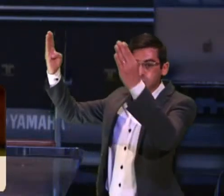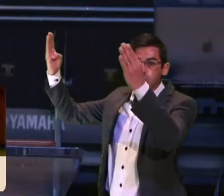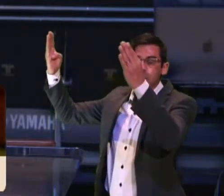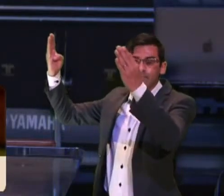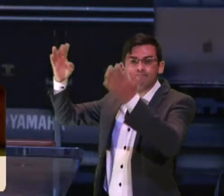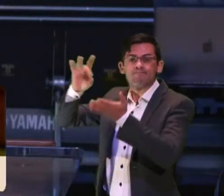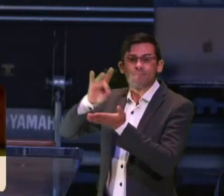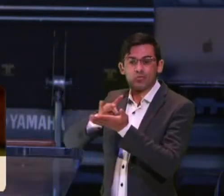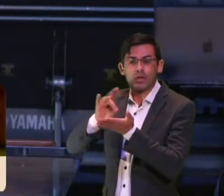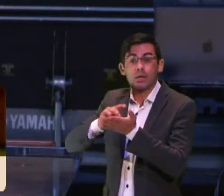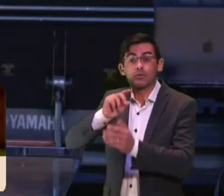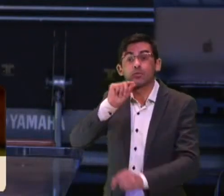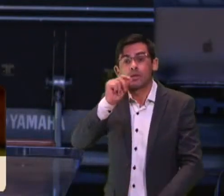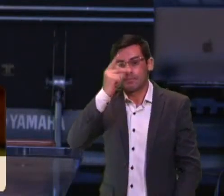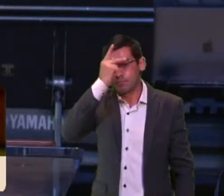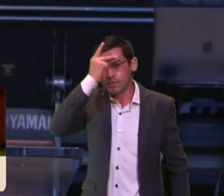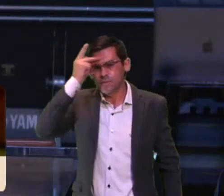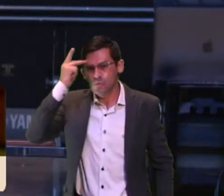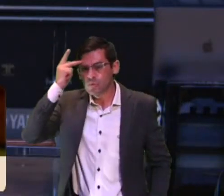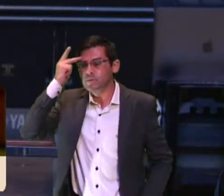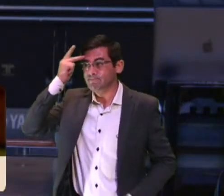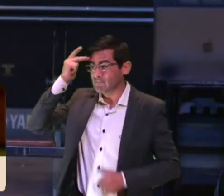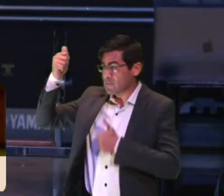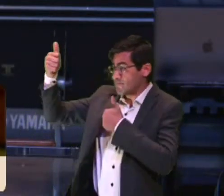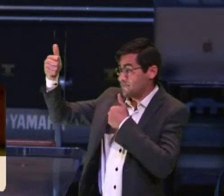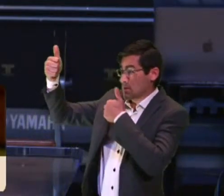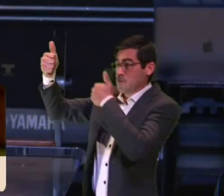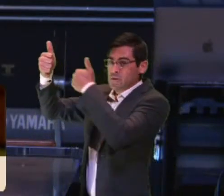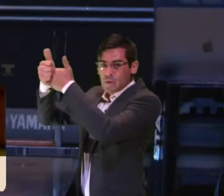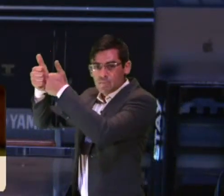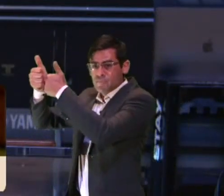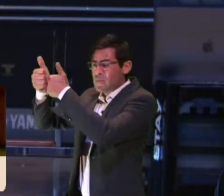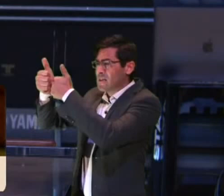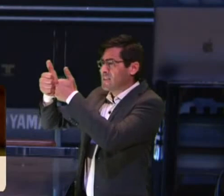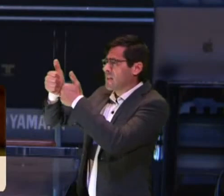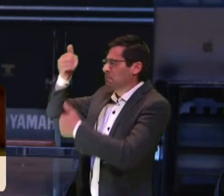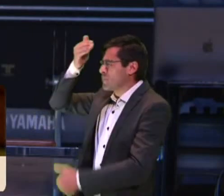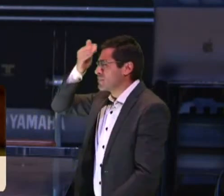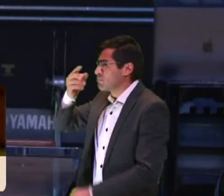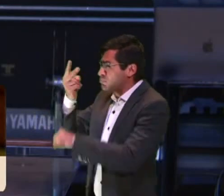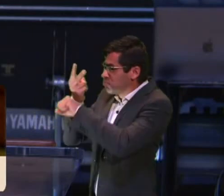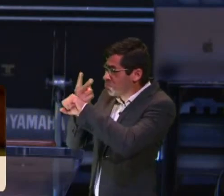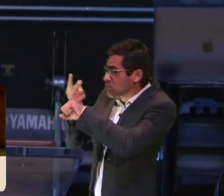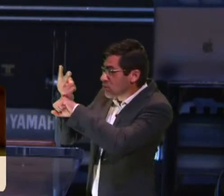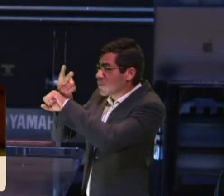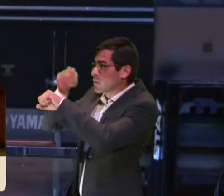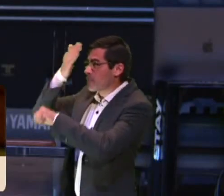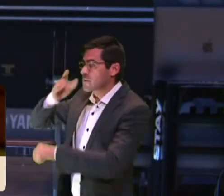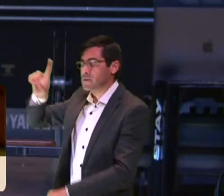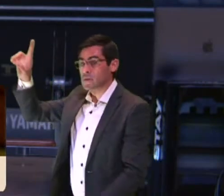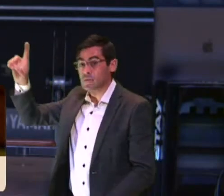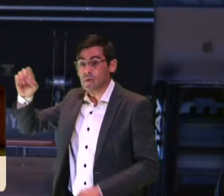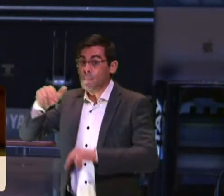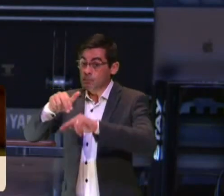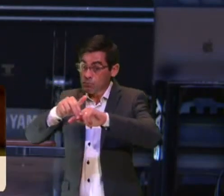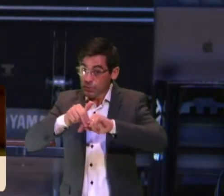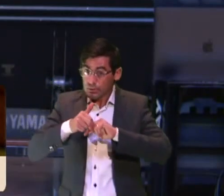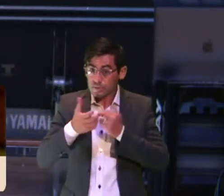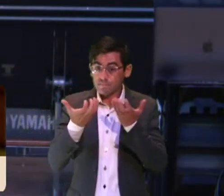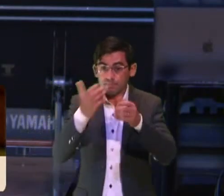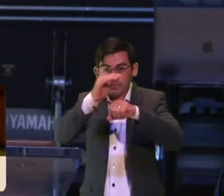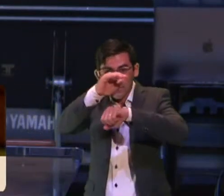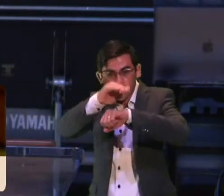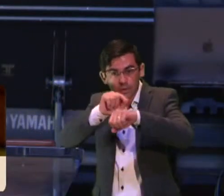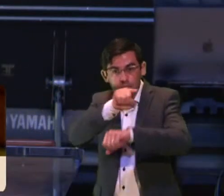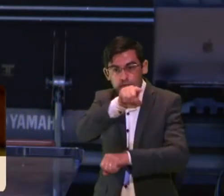de pessoas que acessam o lugar, o Santo dos Santos, a sala do trono. E hoje eu queria te convidar